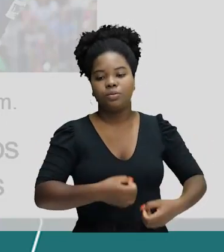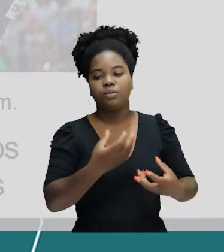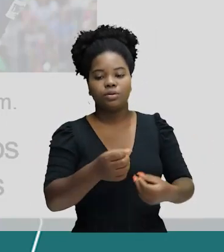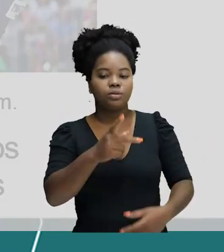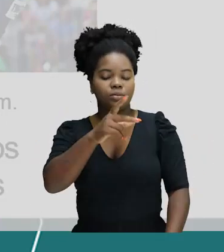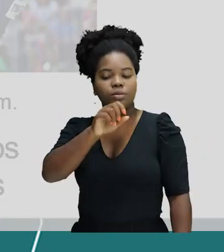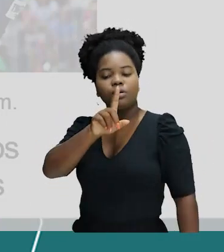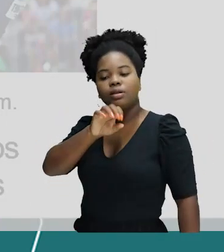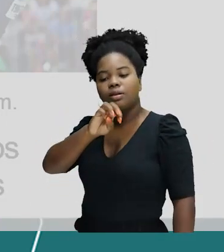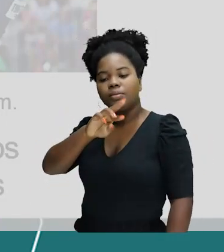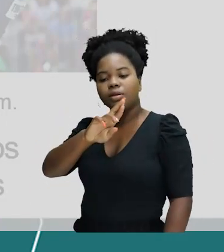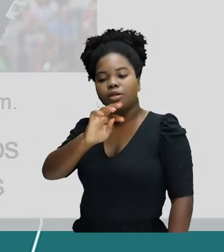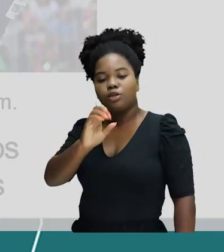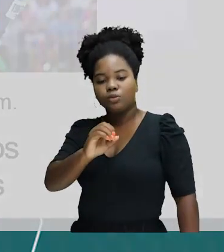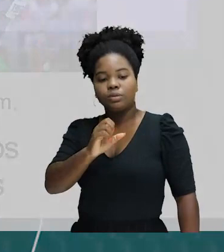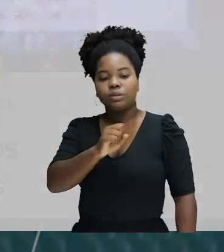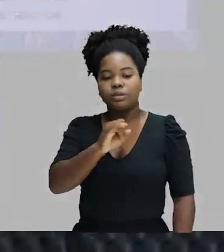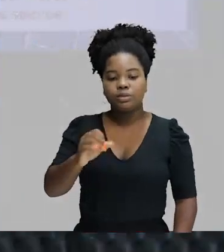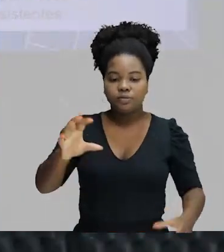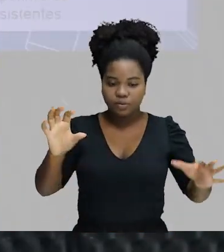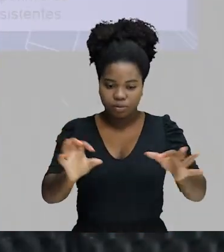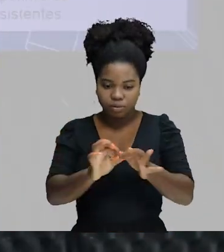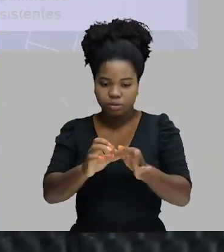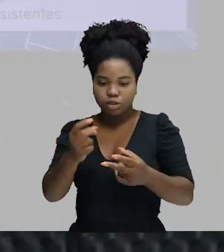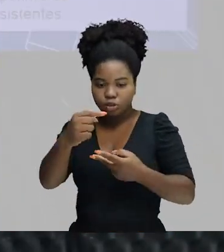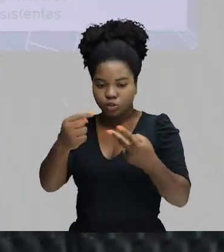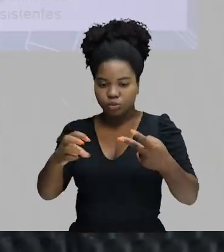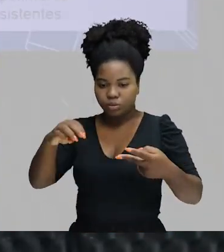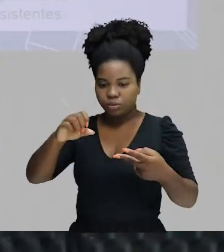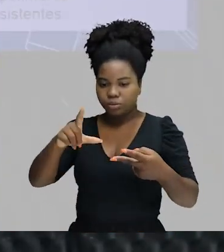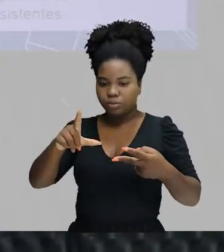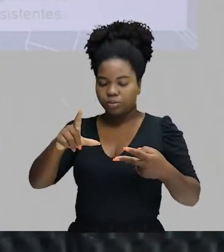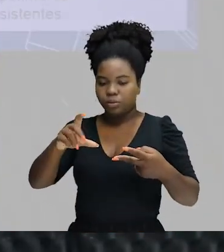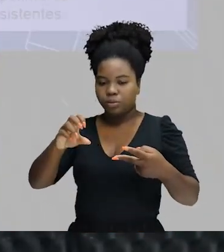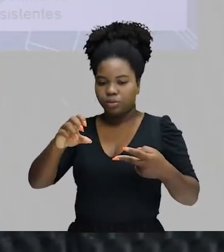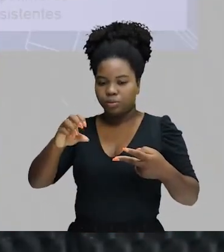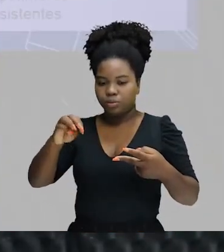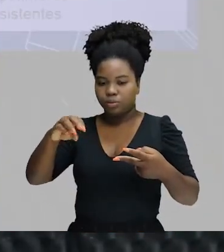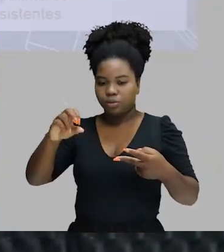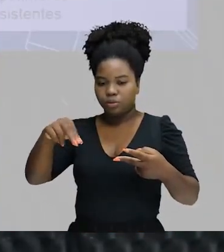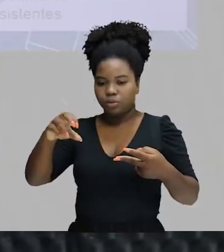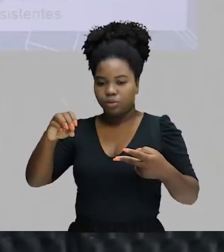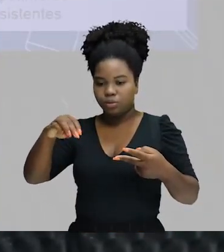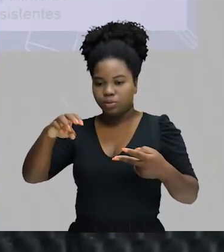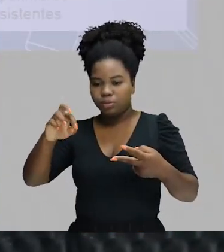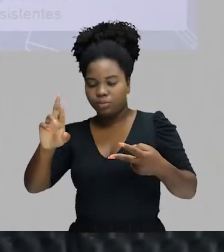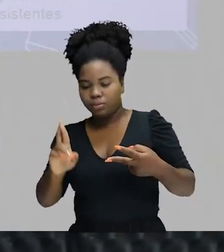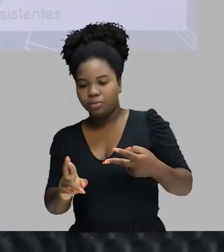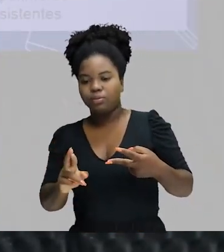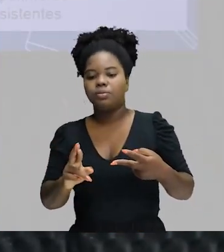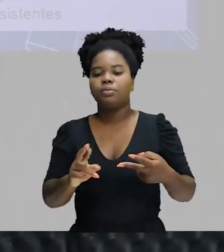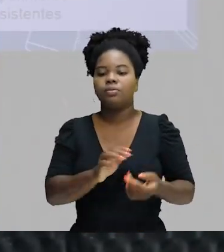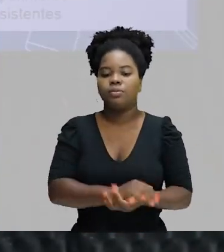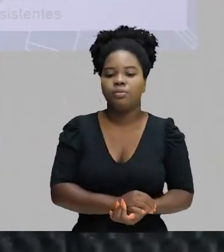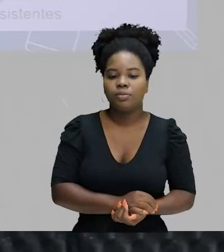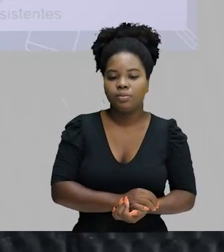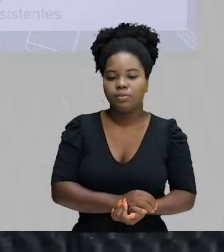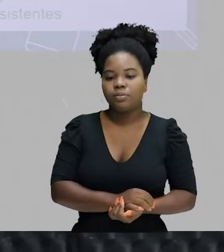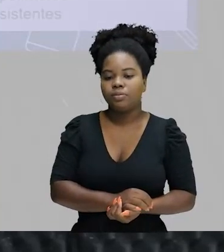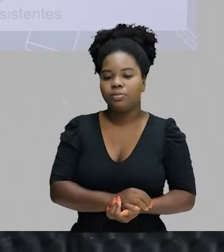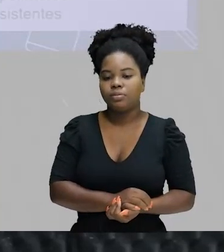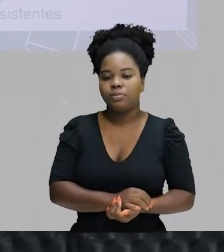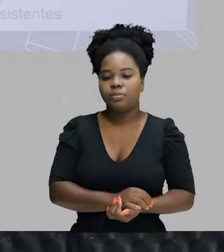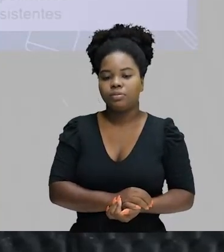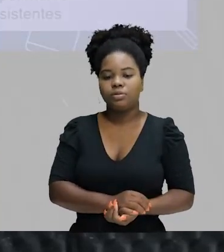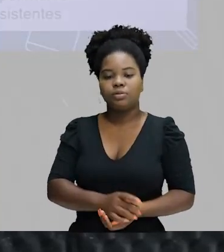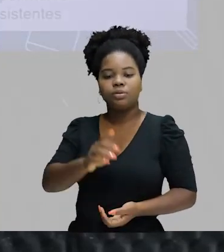união de dois monômeros, um dímero, um trímero, a união de 3 monômeros, o